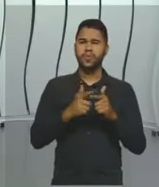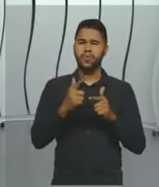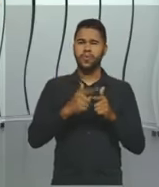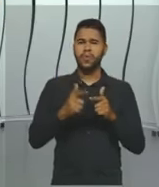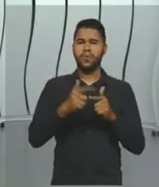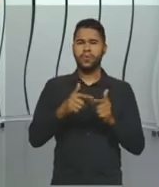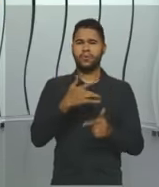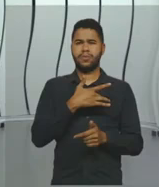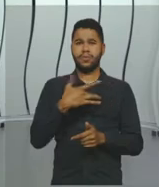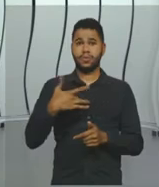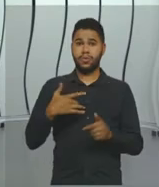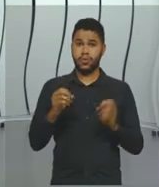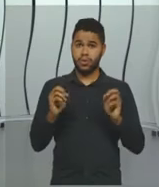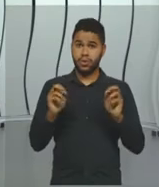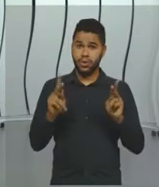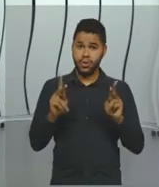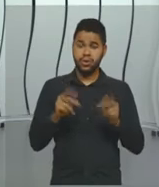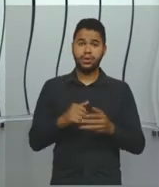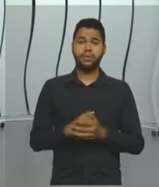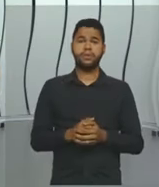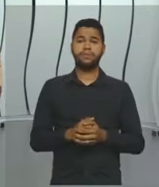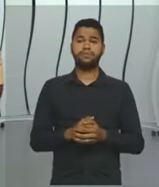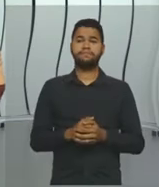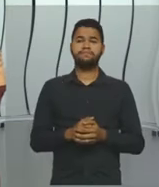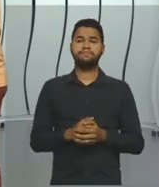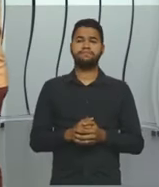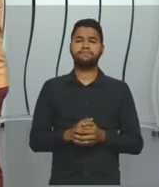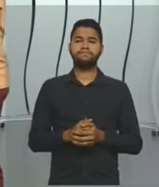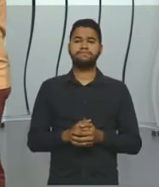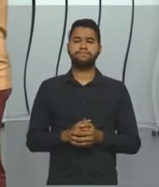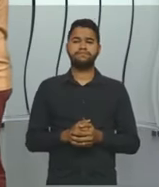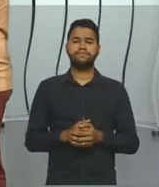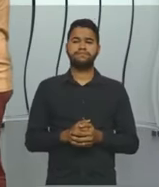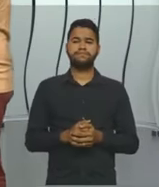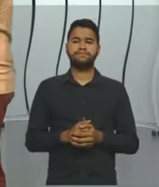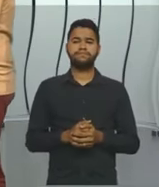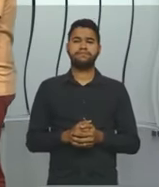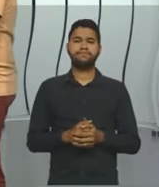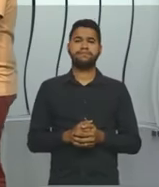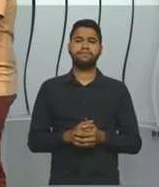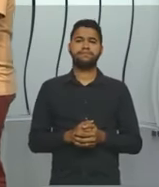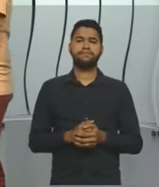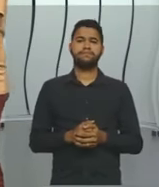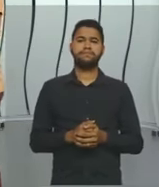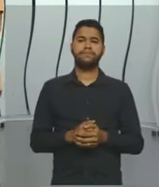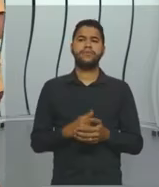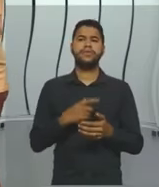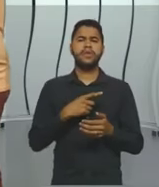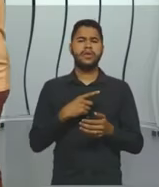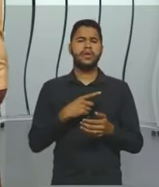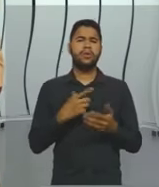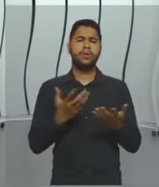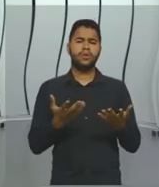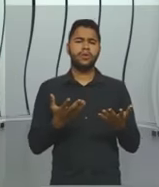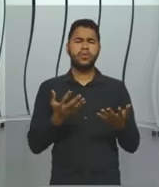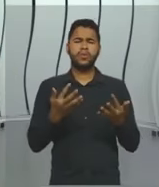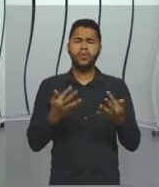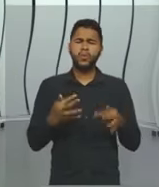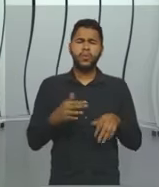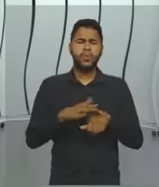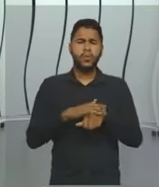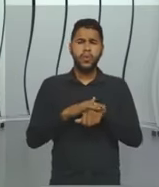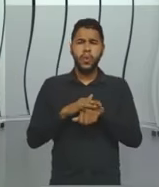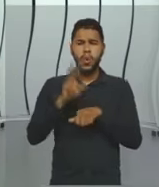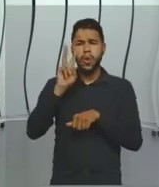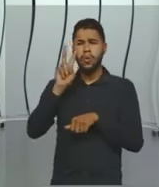na saúde, ok? Então, hi Ted, what's the matter? Oh, doctor, I'm bad. I have the flu. Então, observando